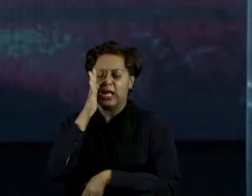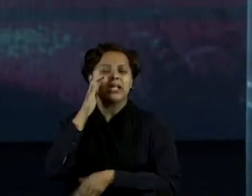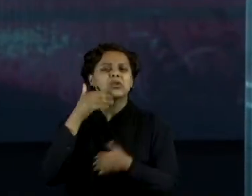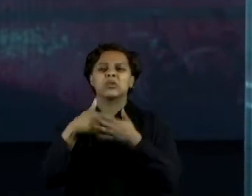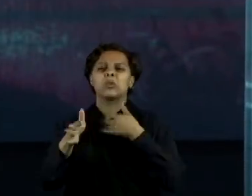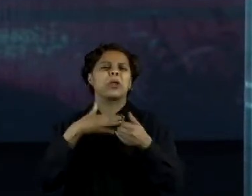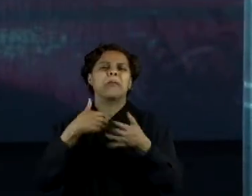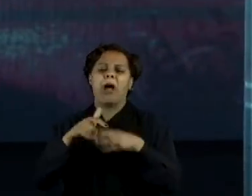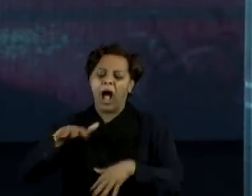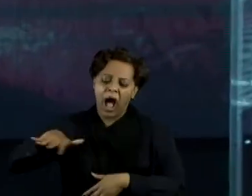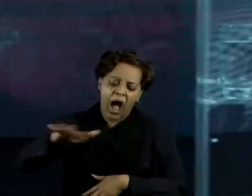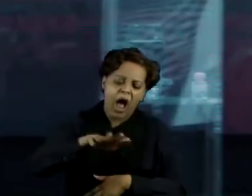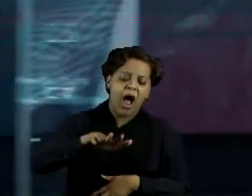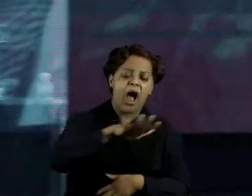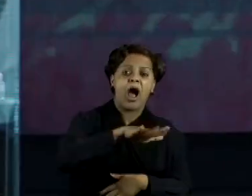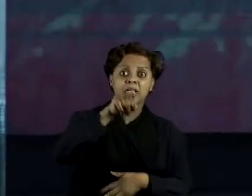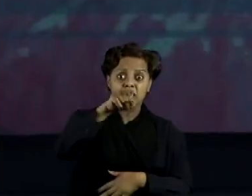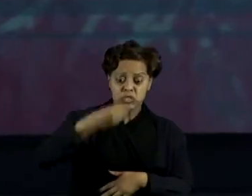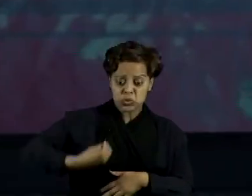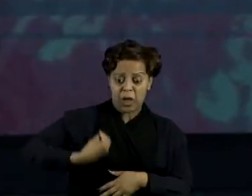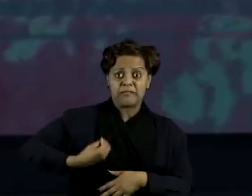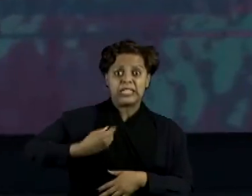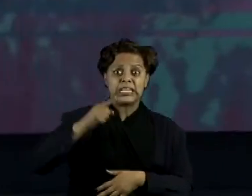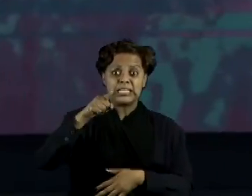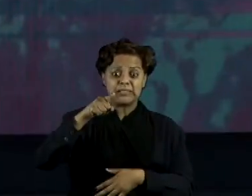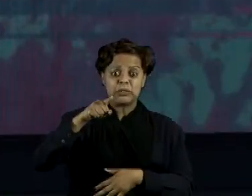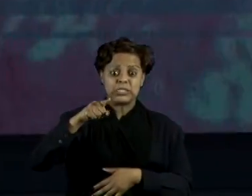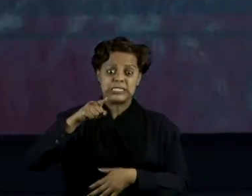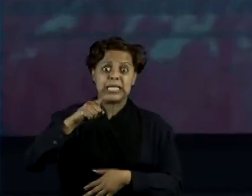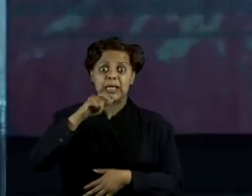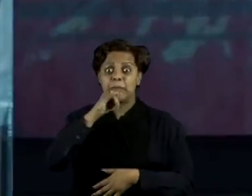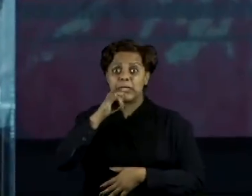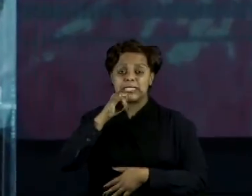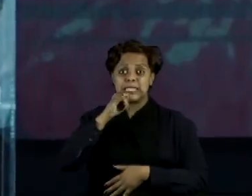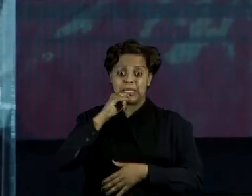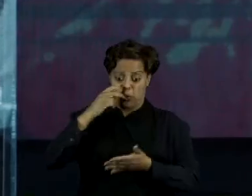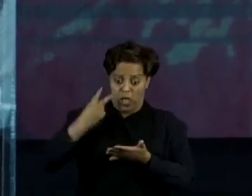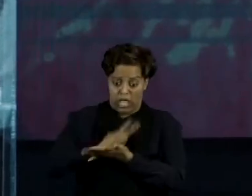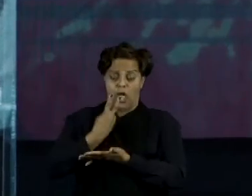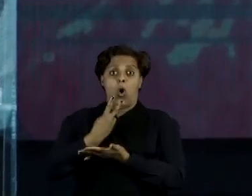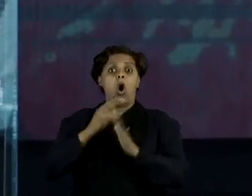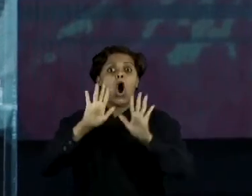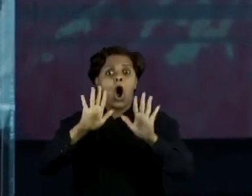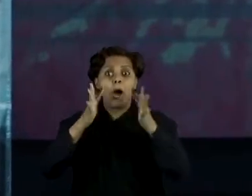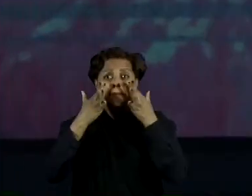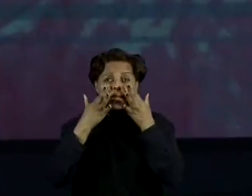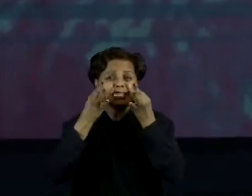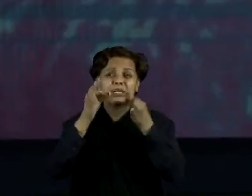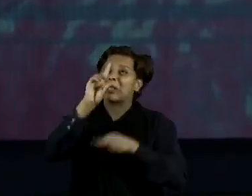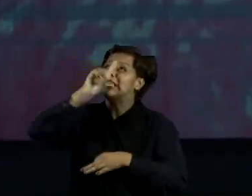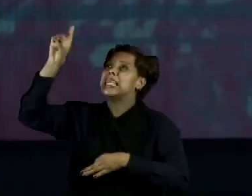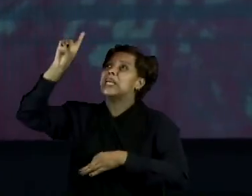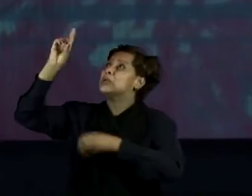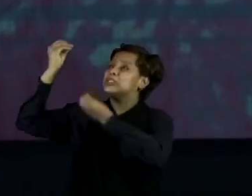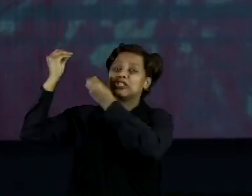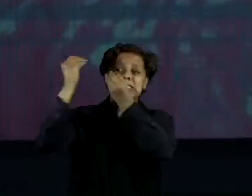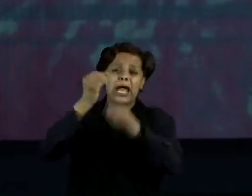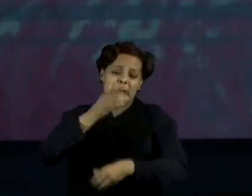a área em que você escorregou e caiu, o que eu quero dizer para você é que Deus é um Deus de graça e de misericórdia. Mas